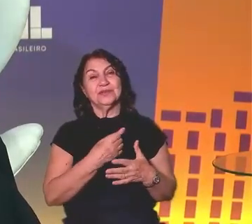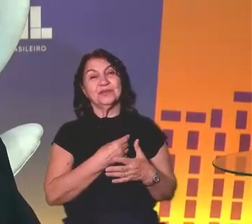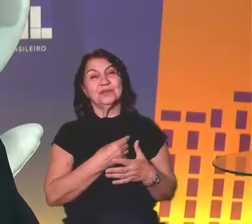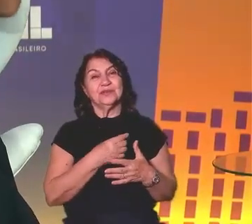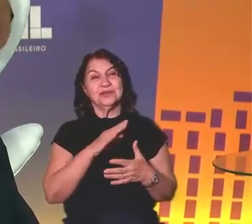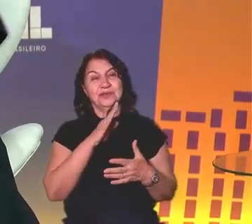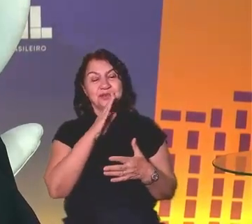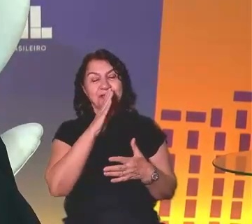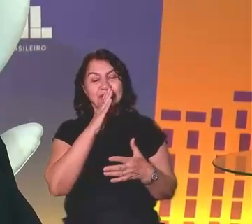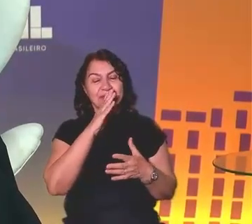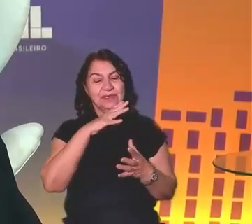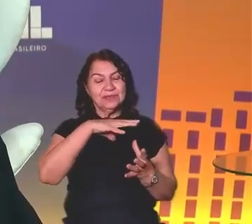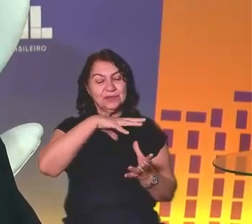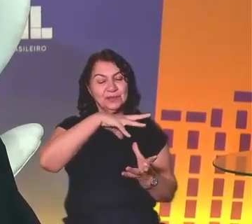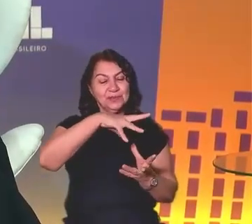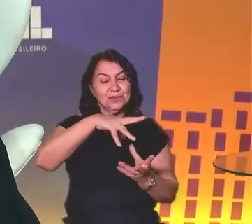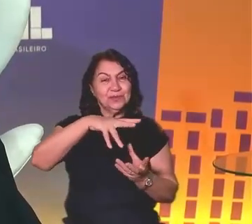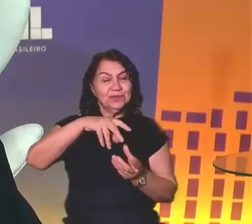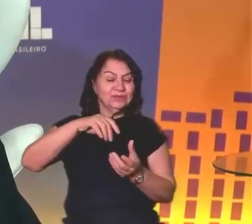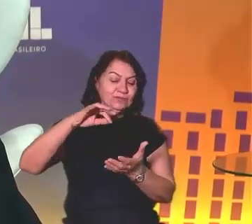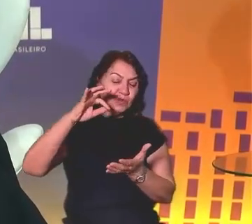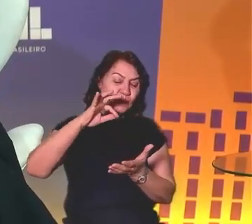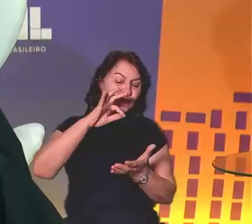silêncio pode morar um universo inteiro.